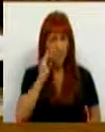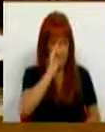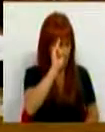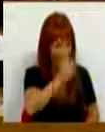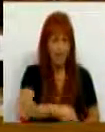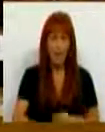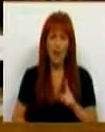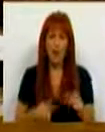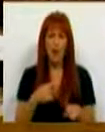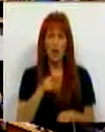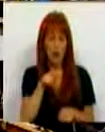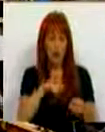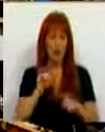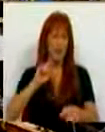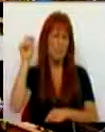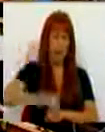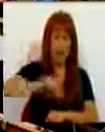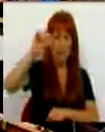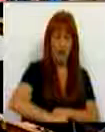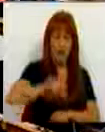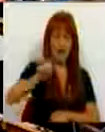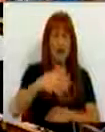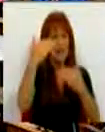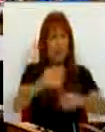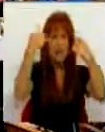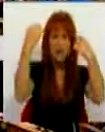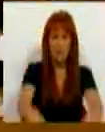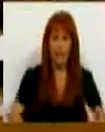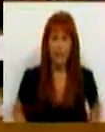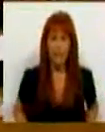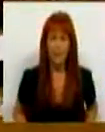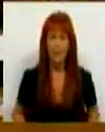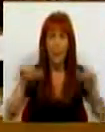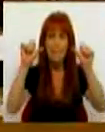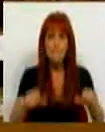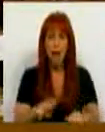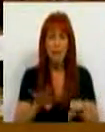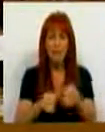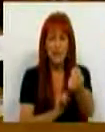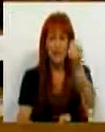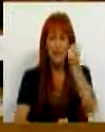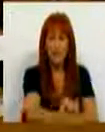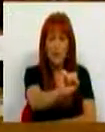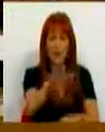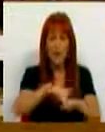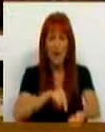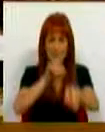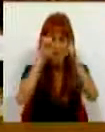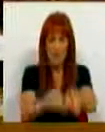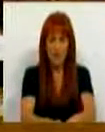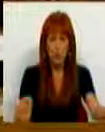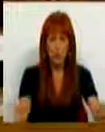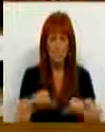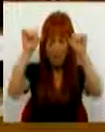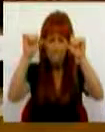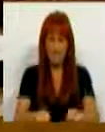Há que ter pudor e uma política de bota abaixo tem que ter os seus limites. Fica mal ao vosso partido fazer isso,